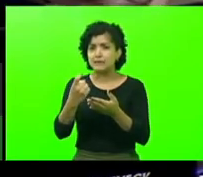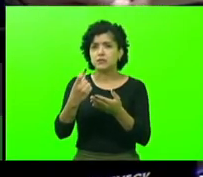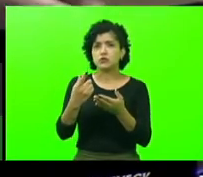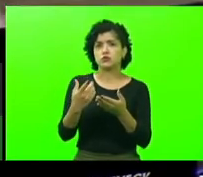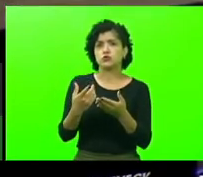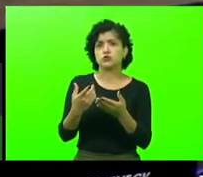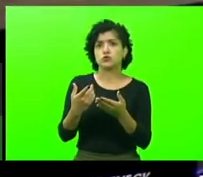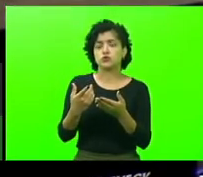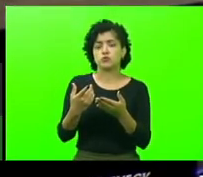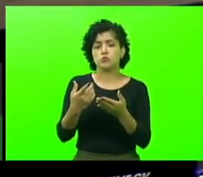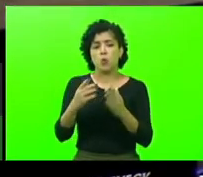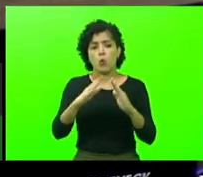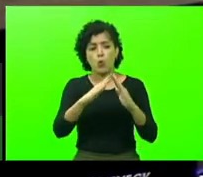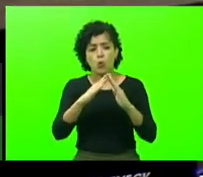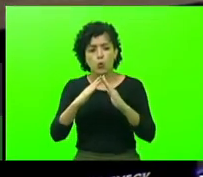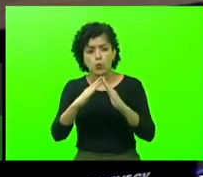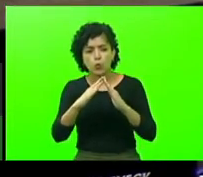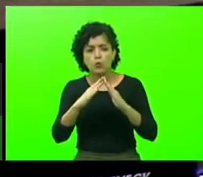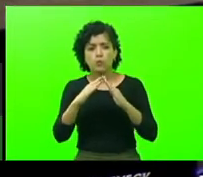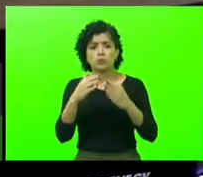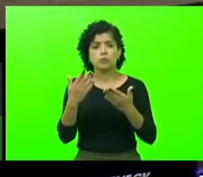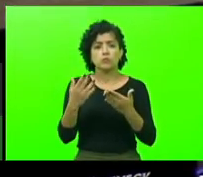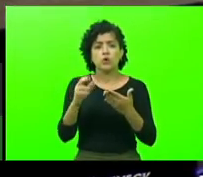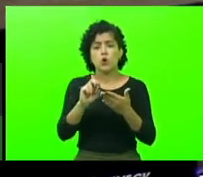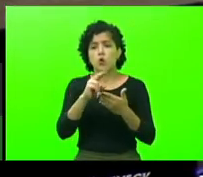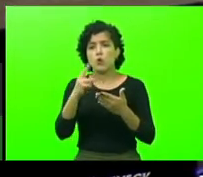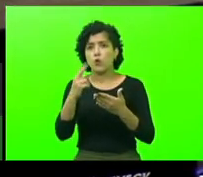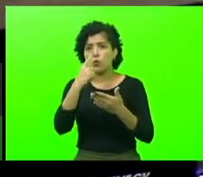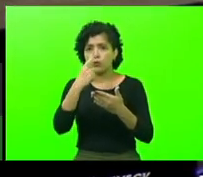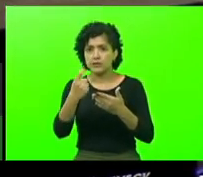seja ele doméstico, seja ele o lixo